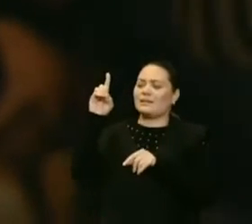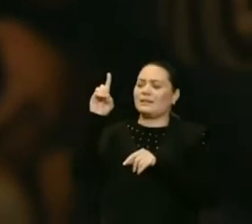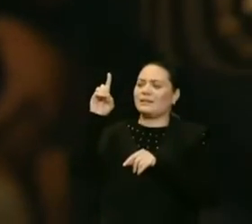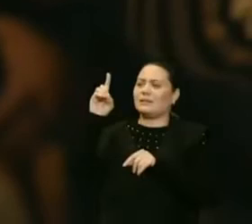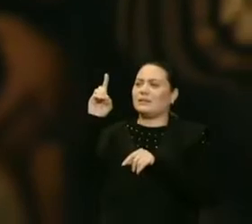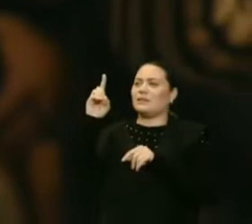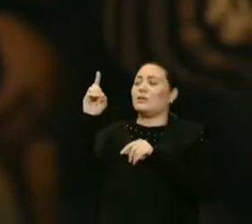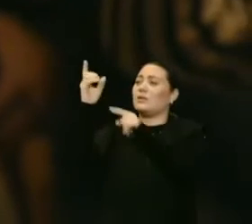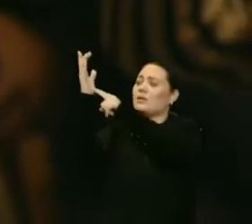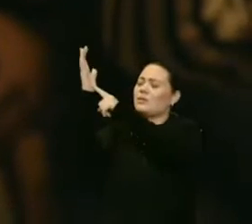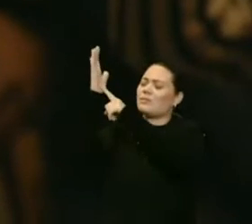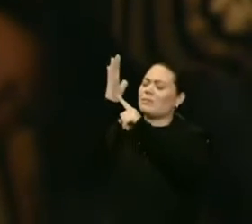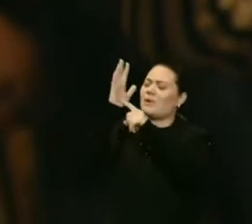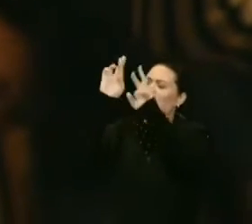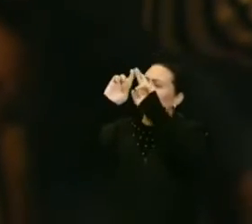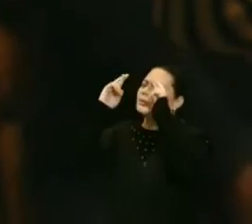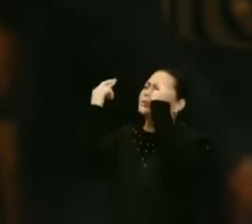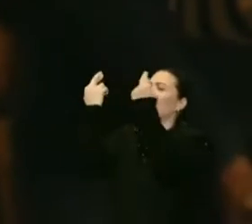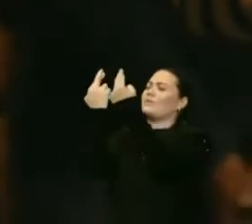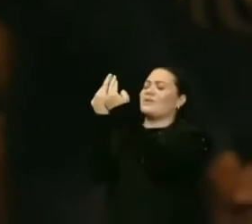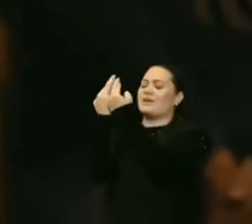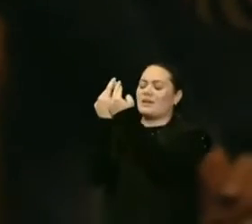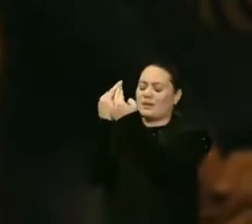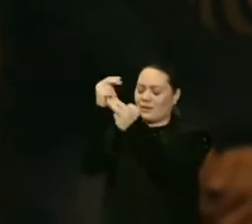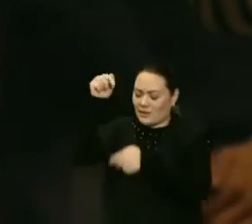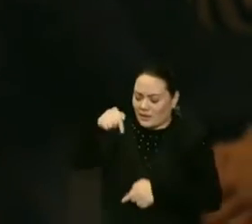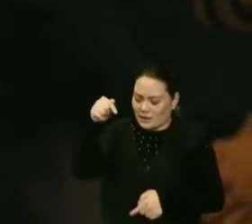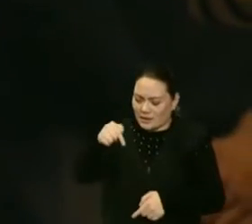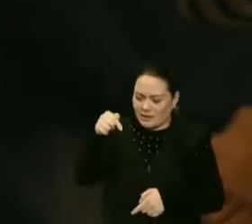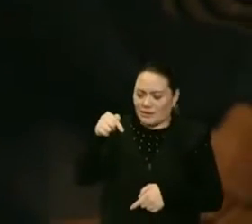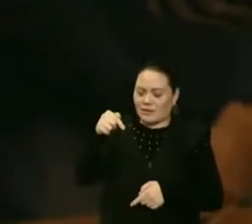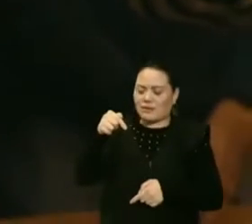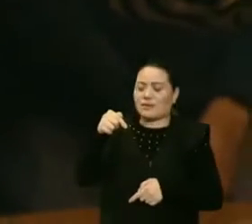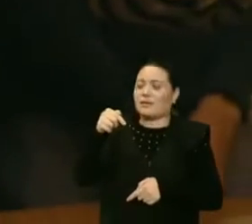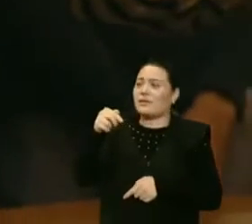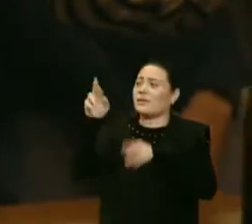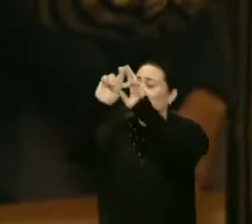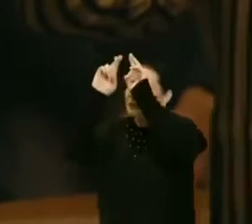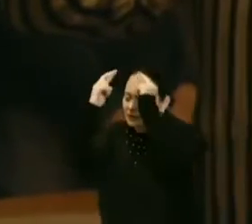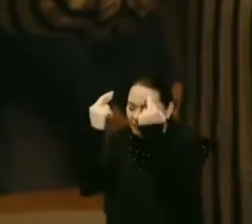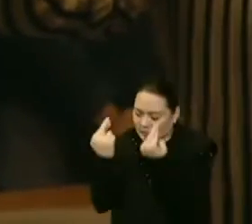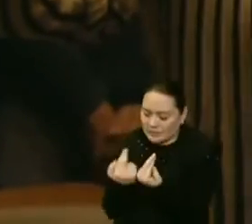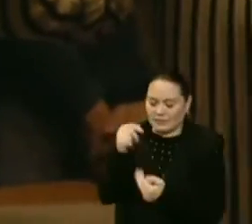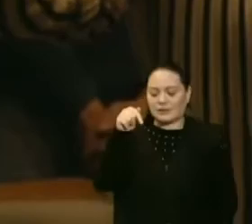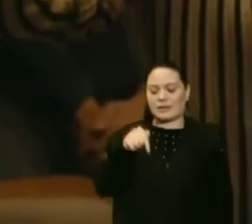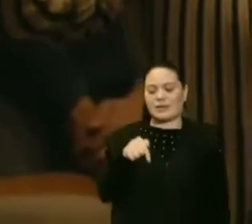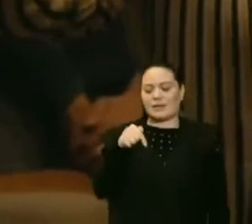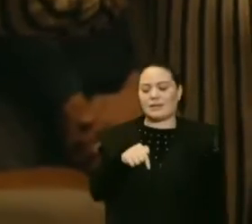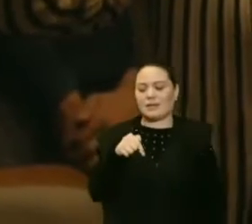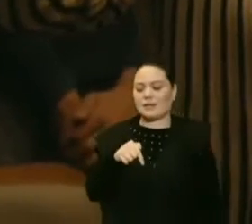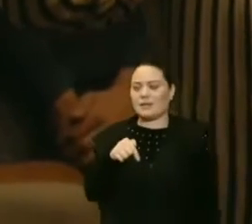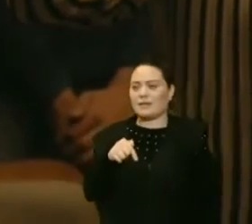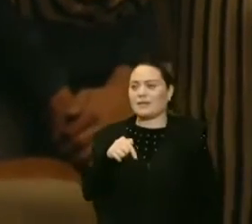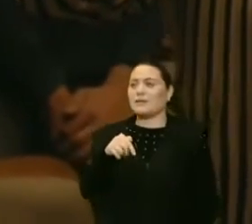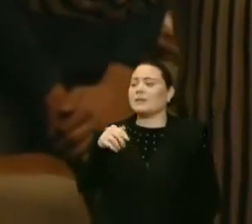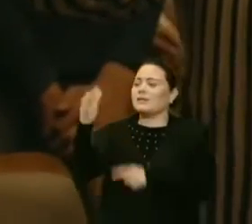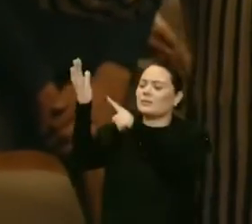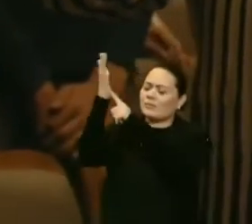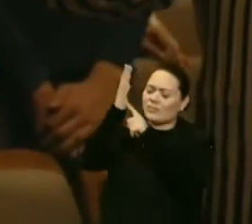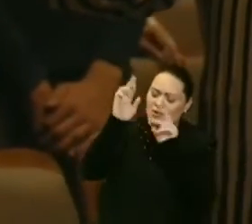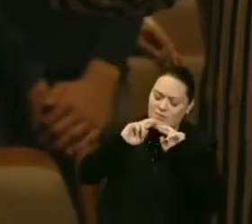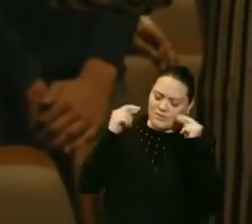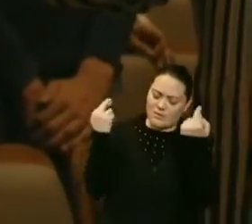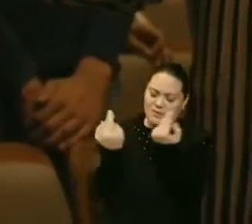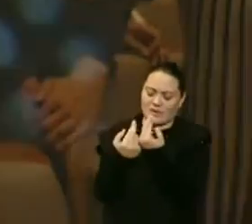reino neste lugar. Venha a nós o teu reino, venha a nós o